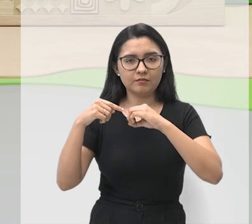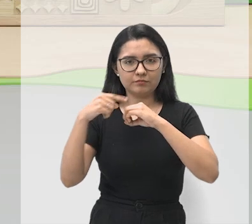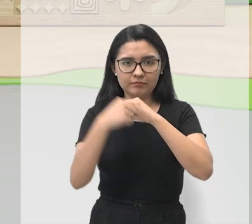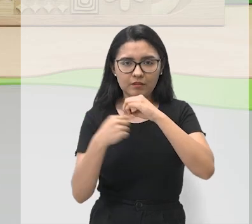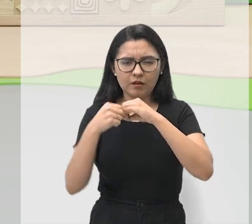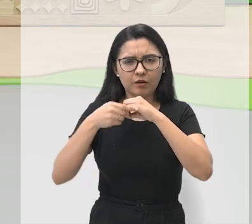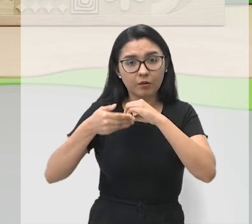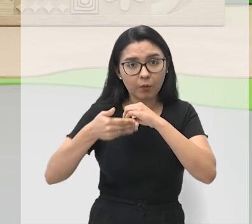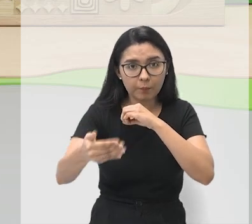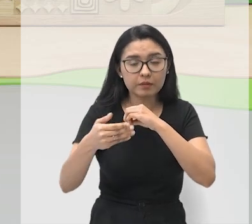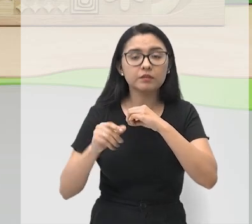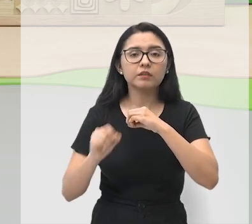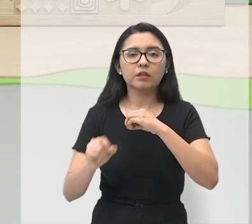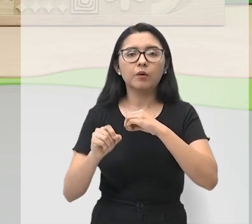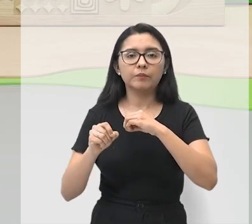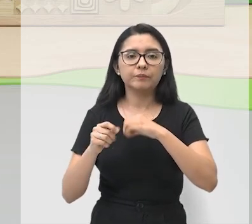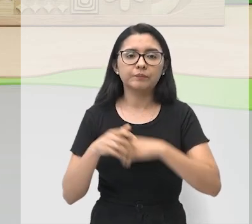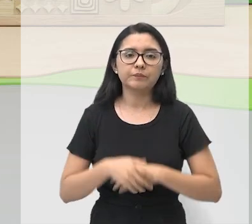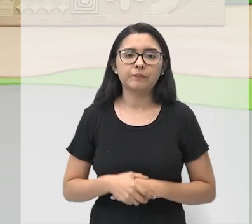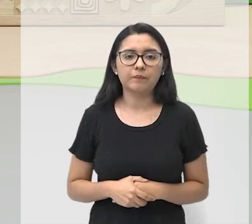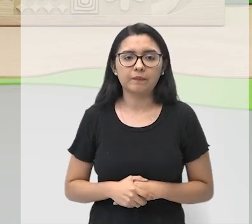E a Terra